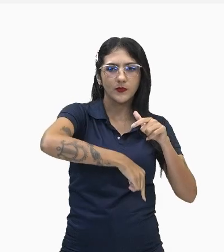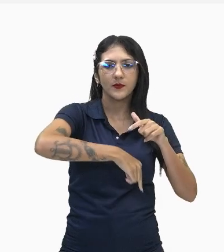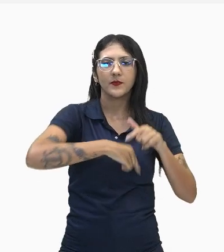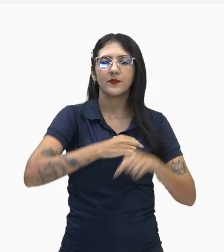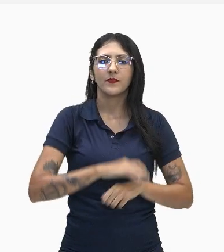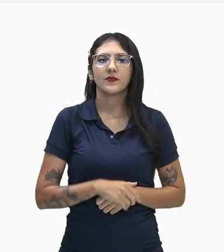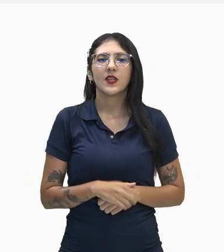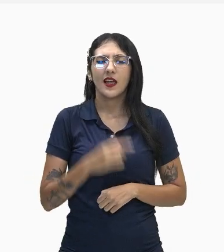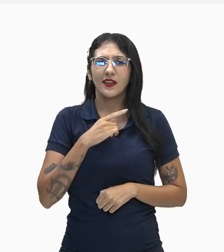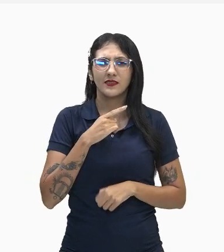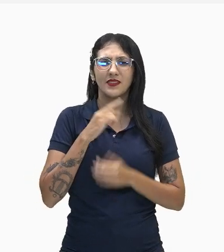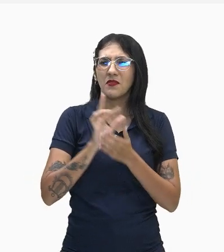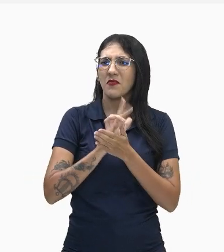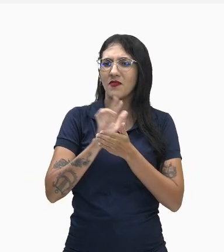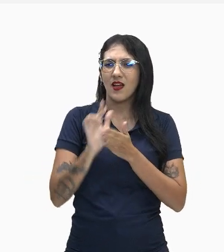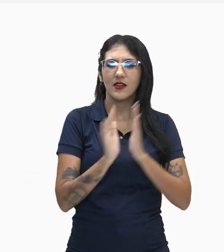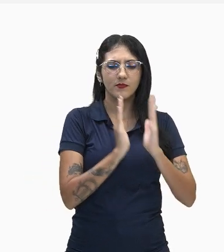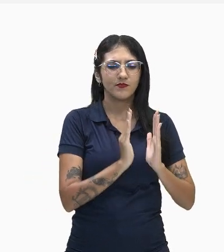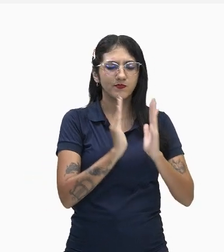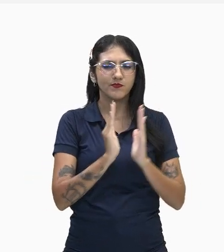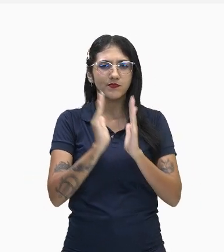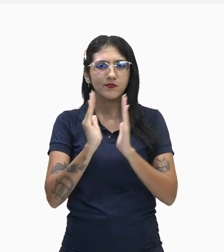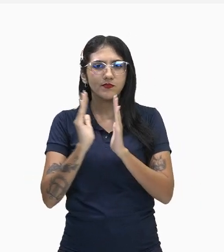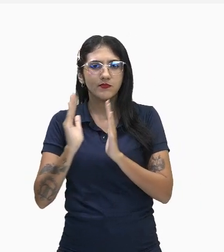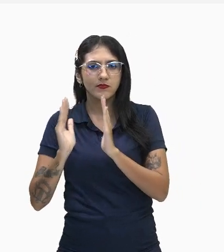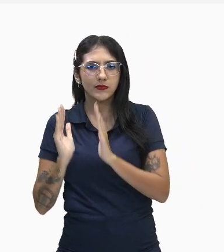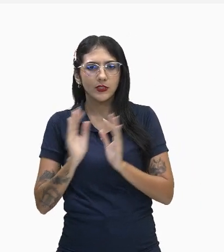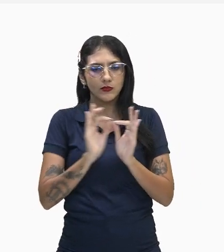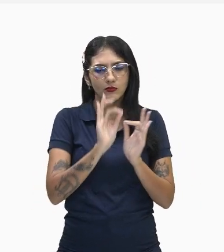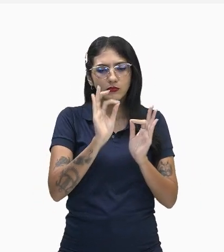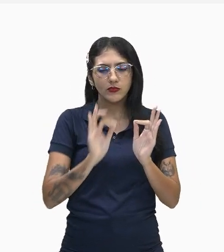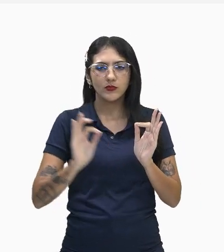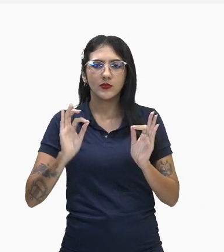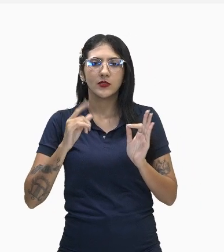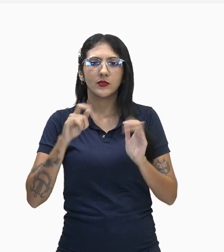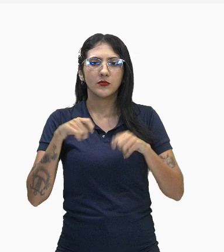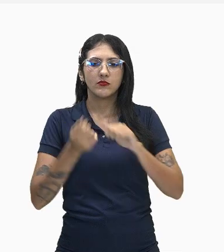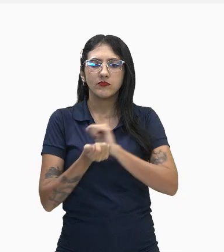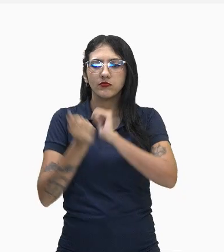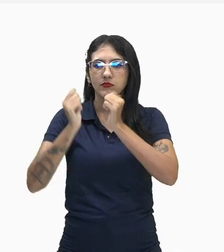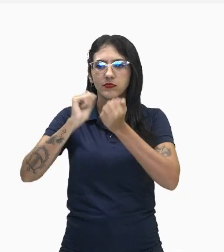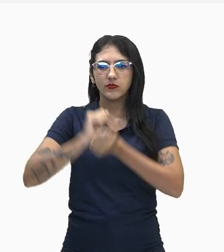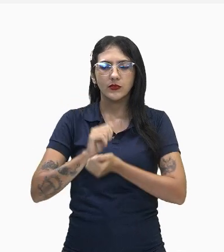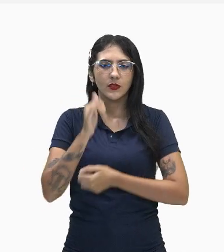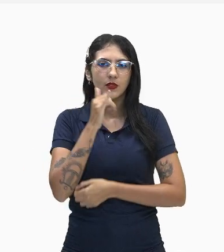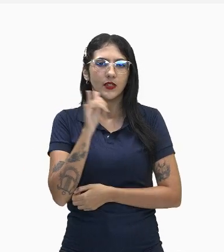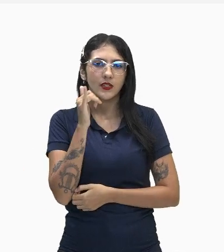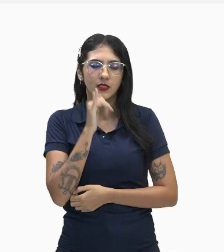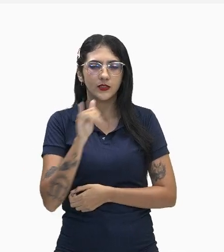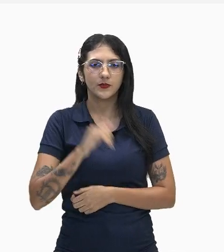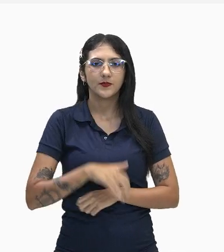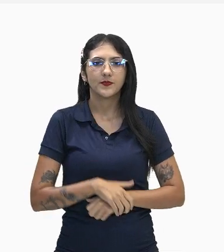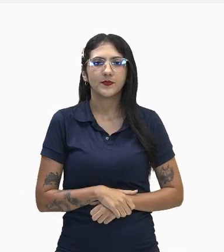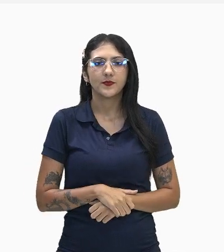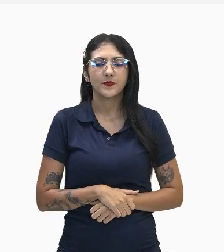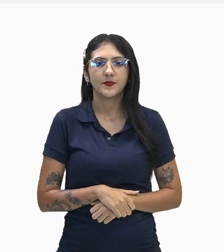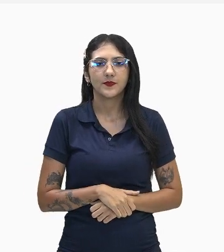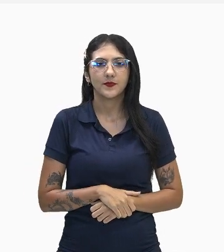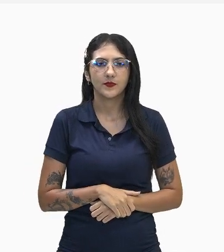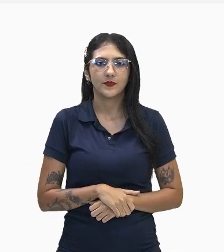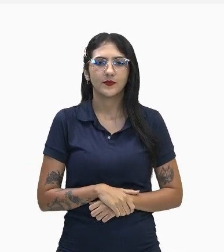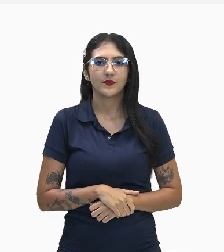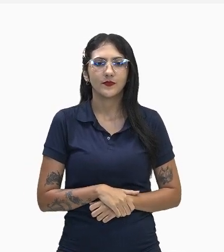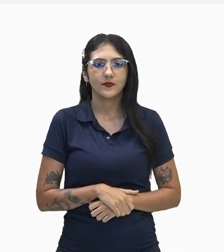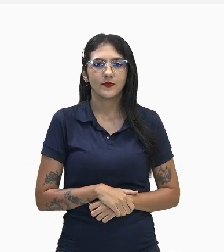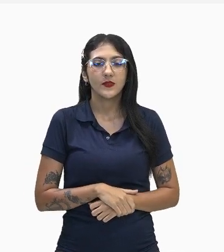ali por diversos processos, né, para gerar energia elétrica. Uma outra fonte de energia